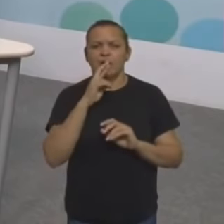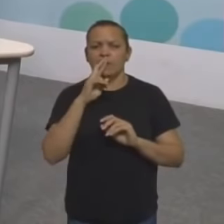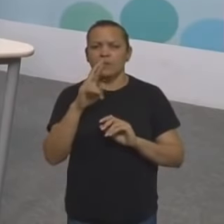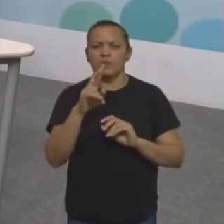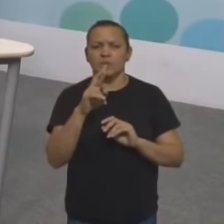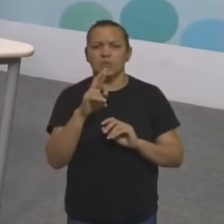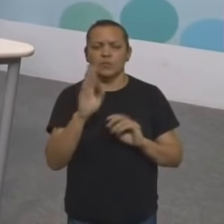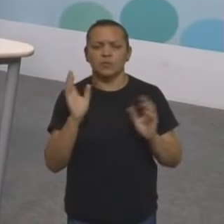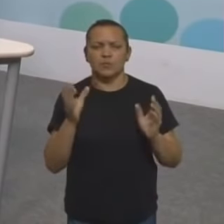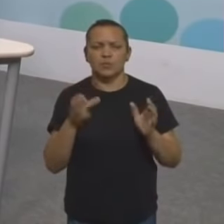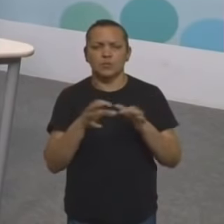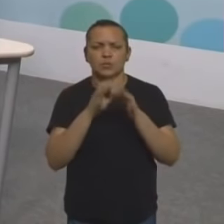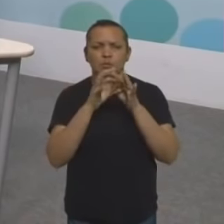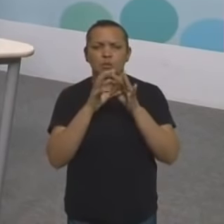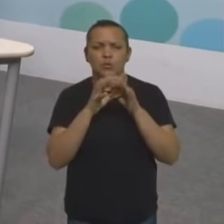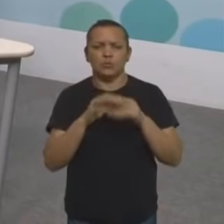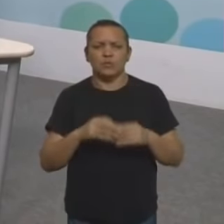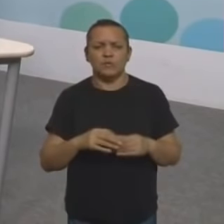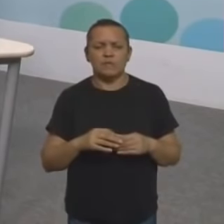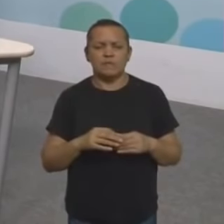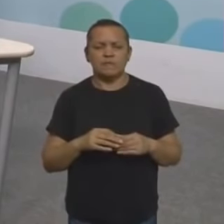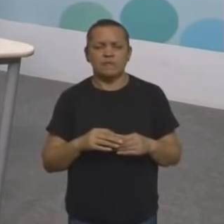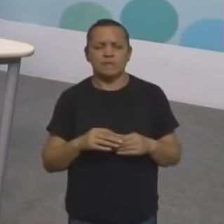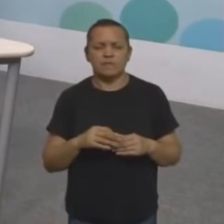pra juntar.